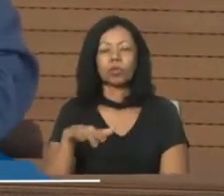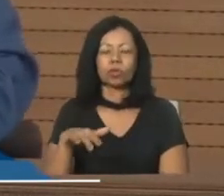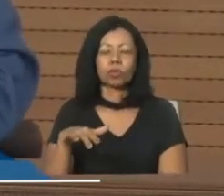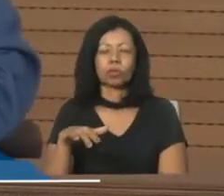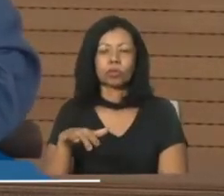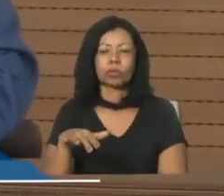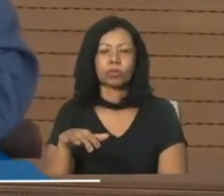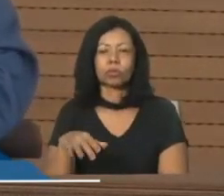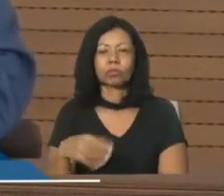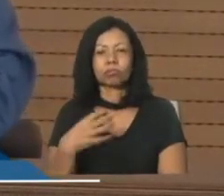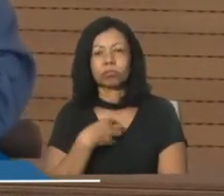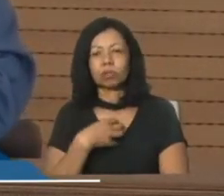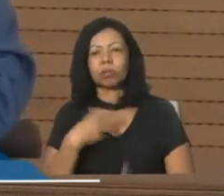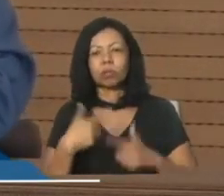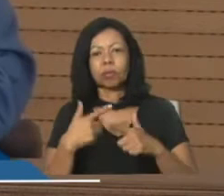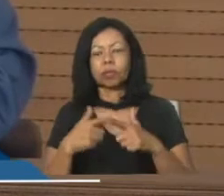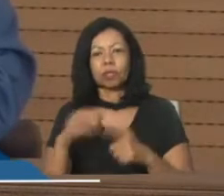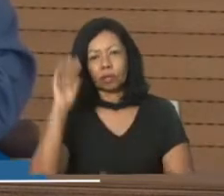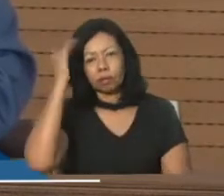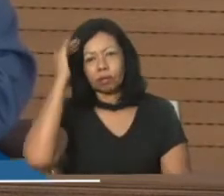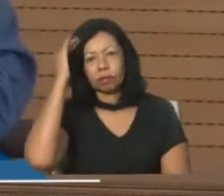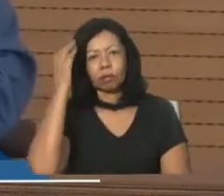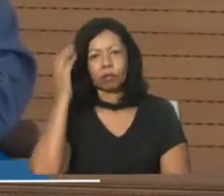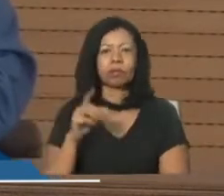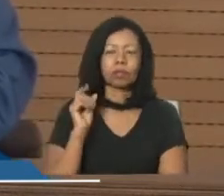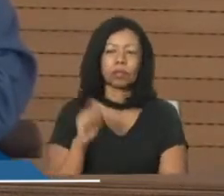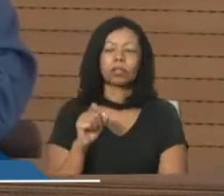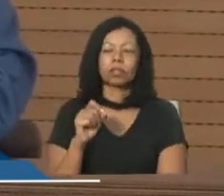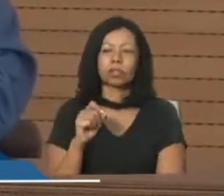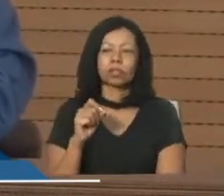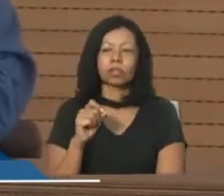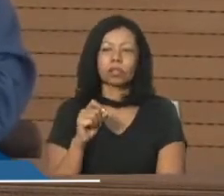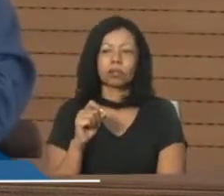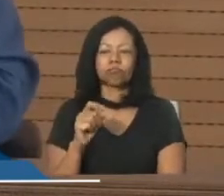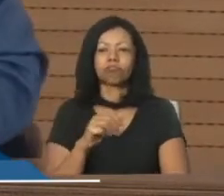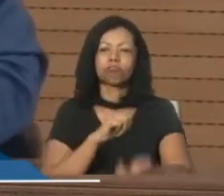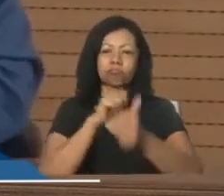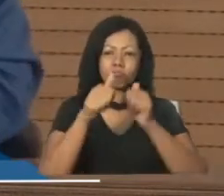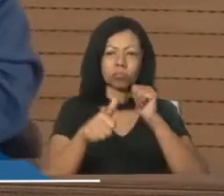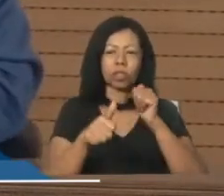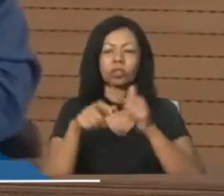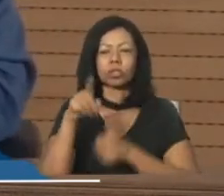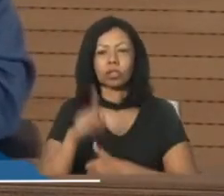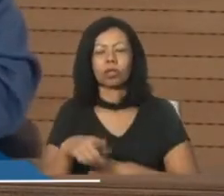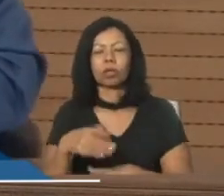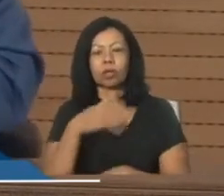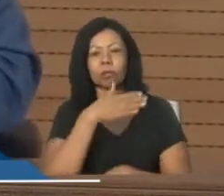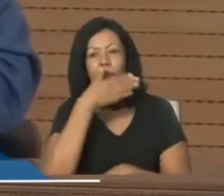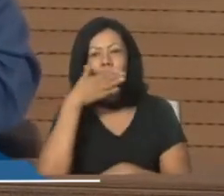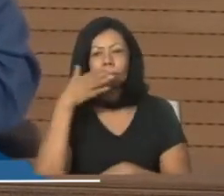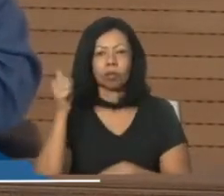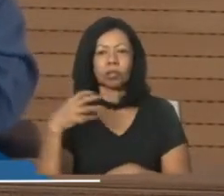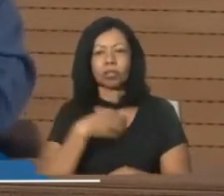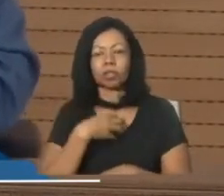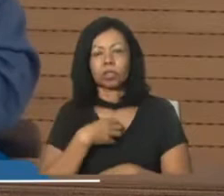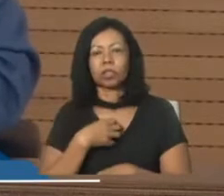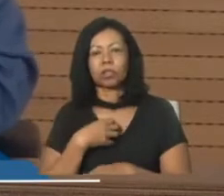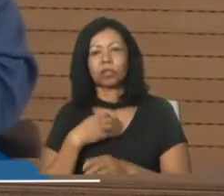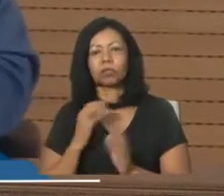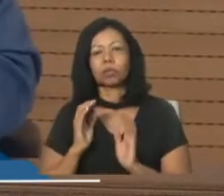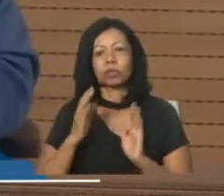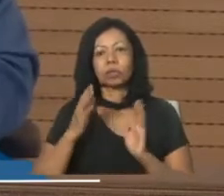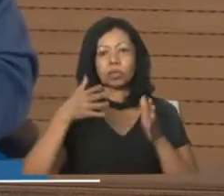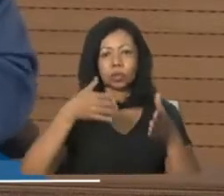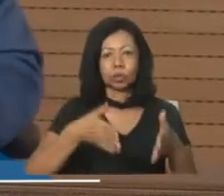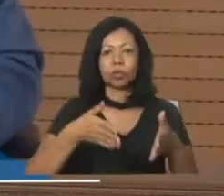em todos os sentidos, porque entendo que o esporte ainda é o maior meio de inclusão do